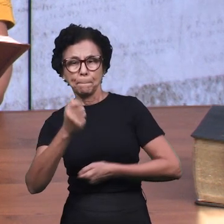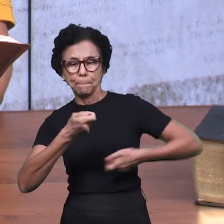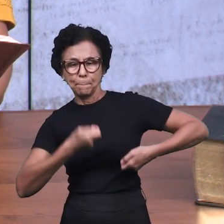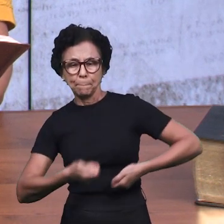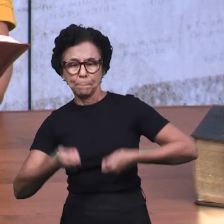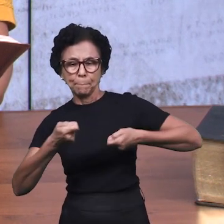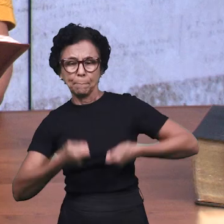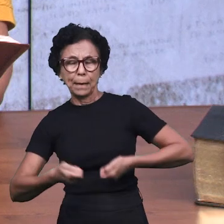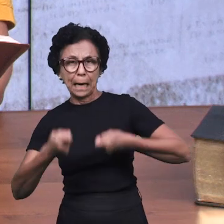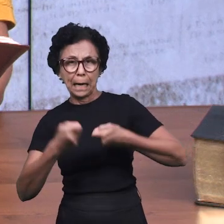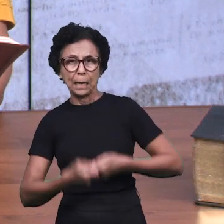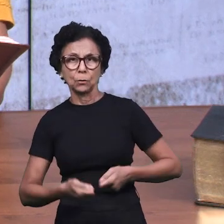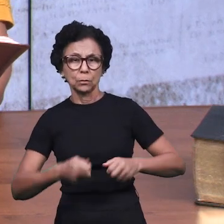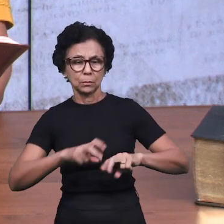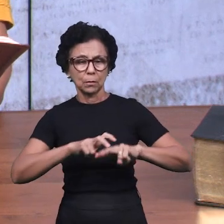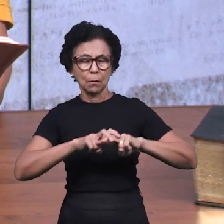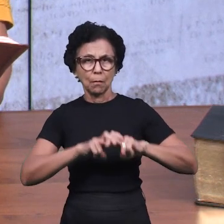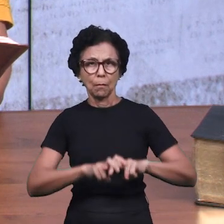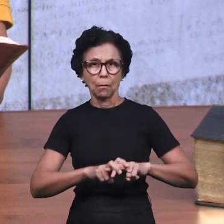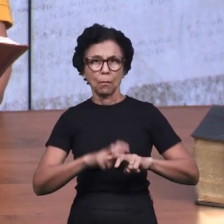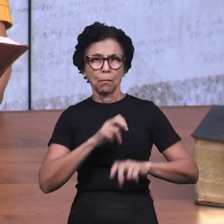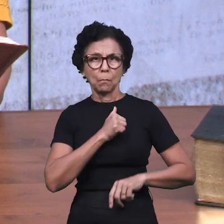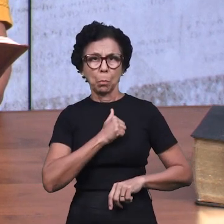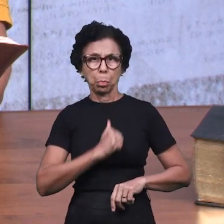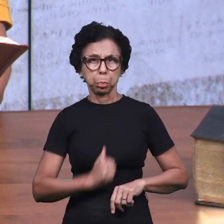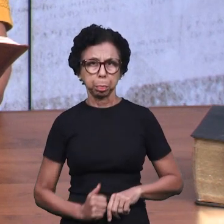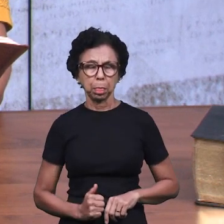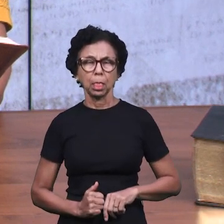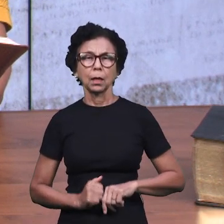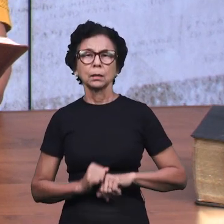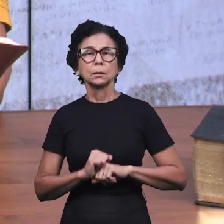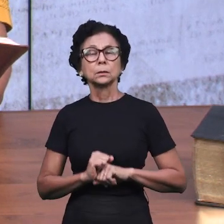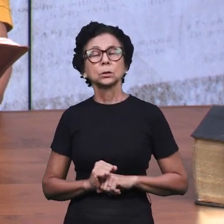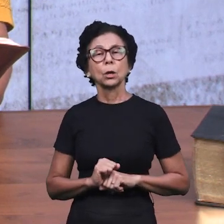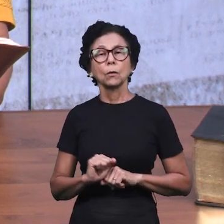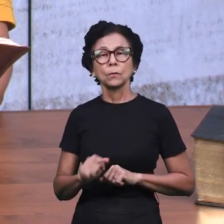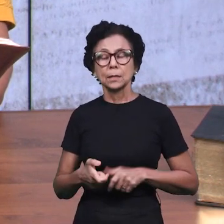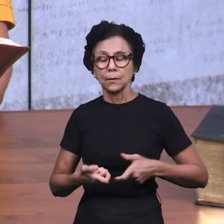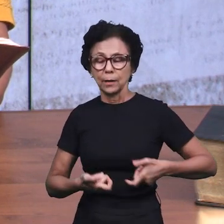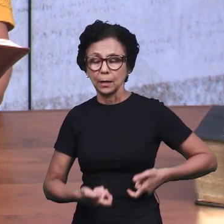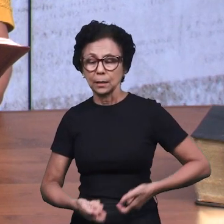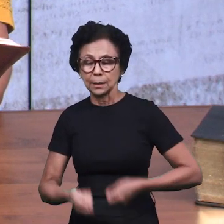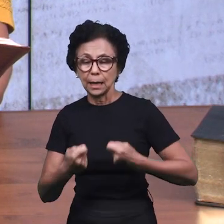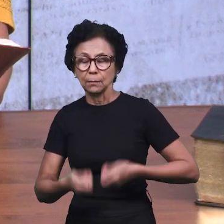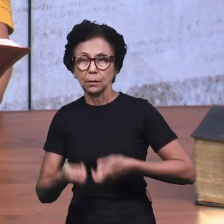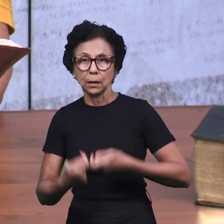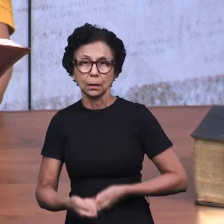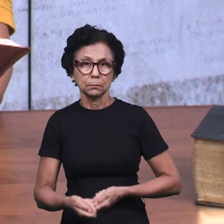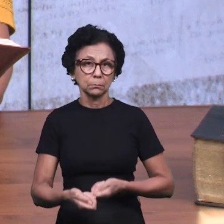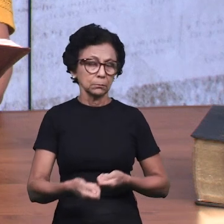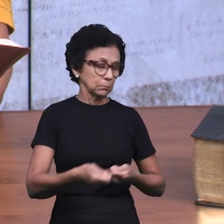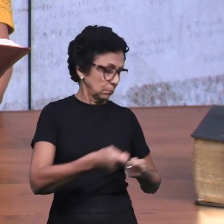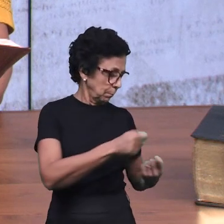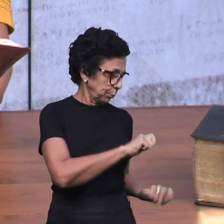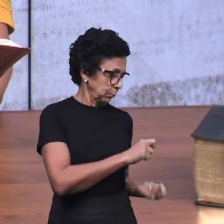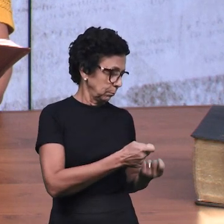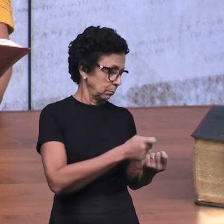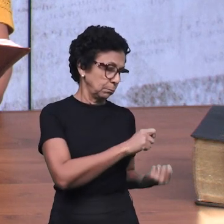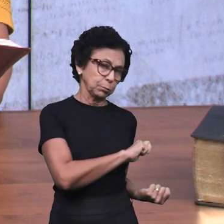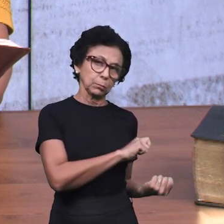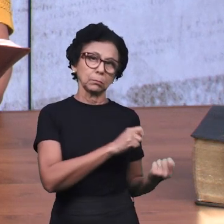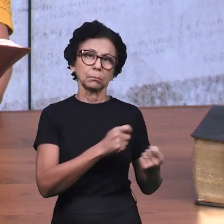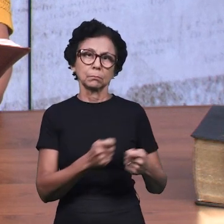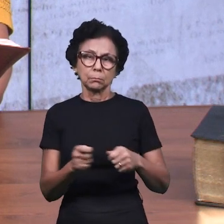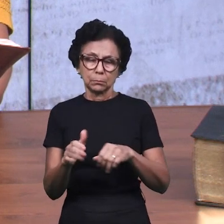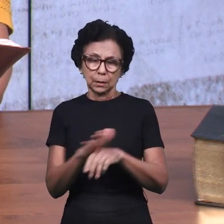estiveres assentado fora, então com ela cavarás e virando-te, cobrirás aquilo que saiu de ti.